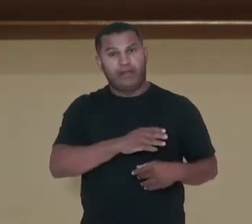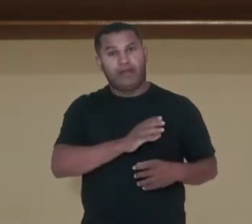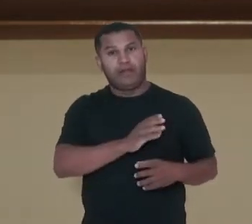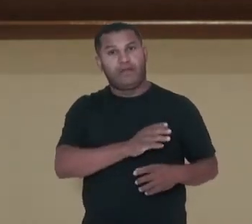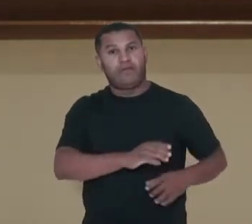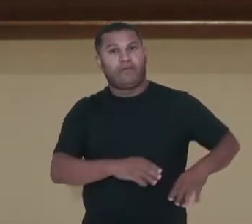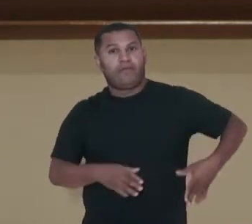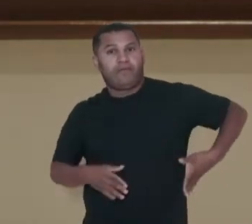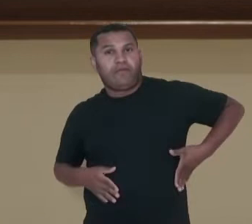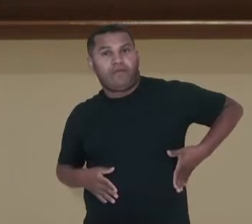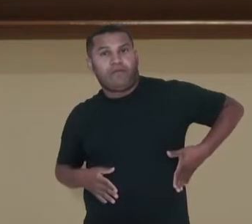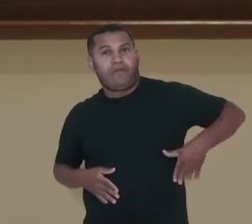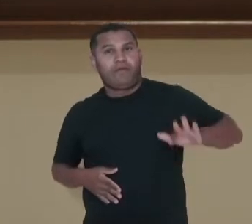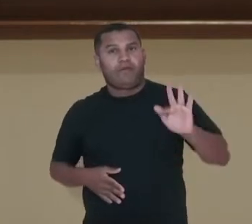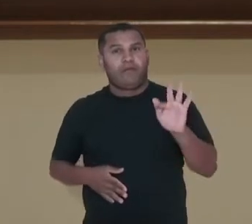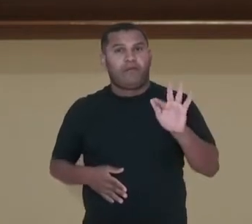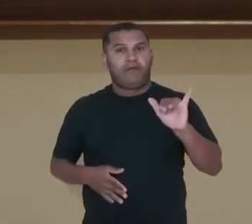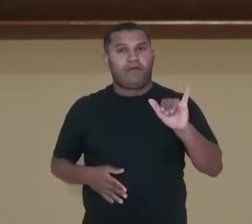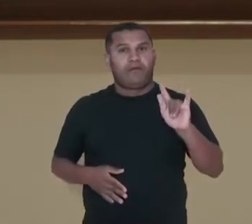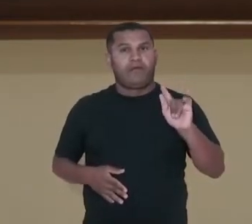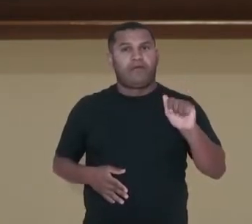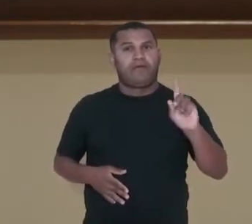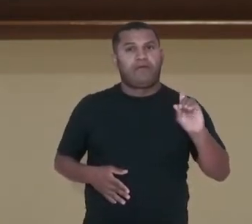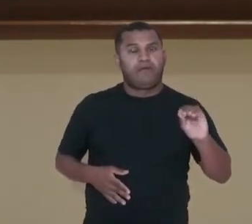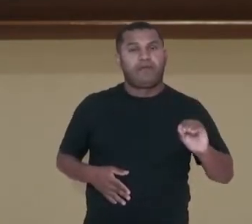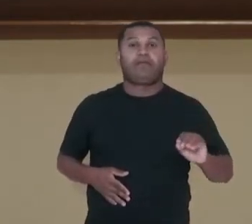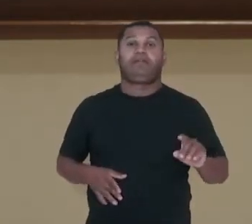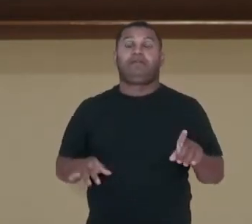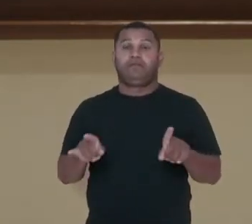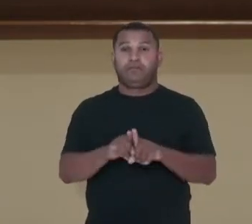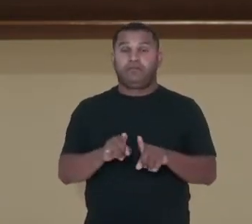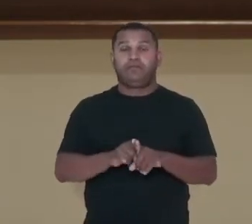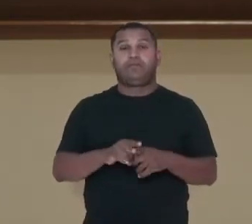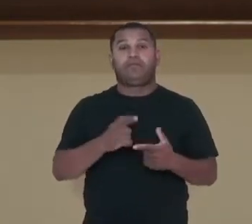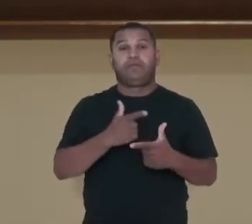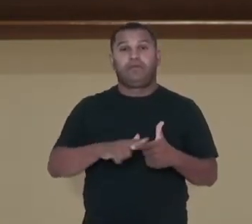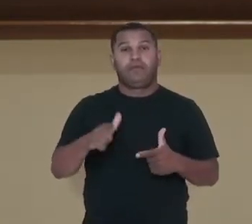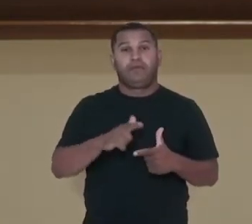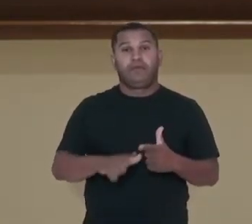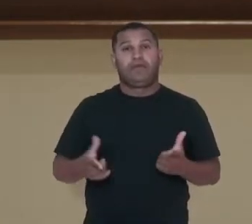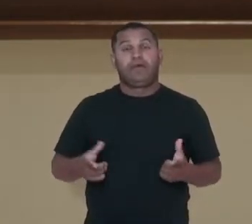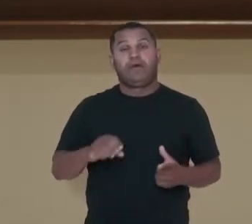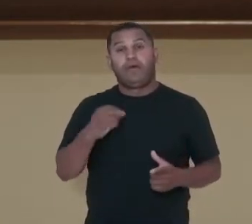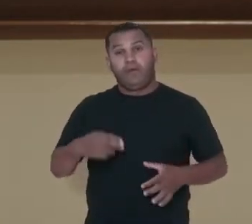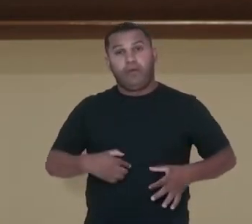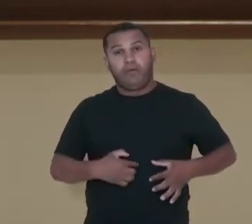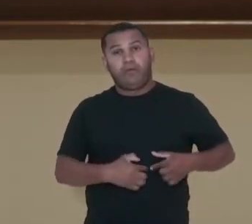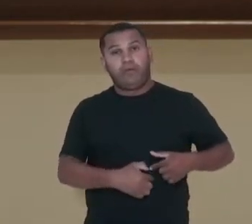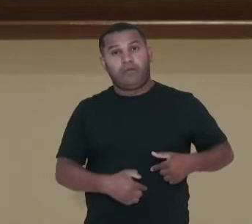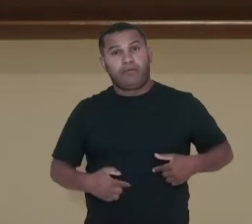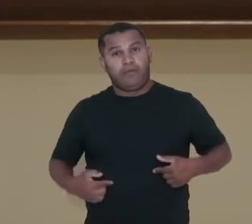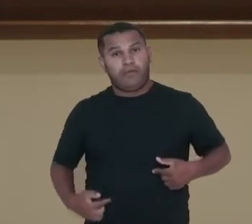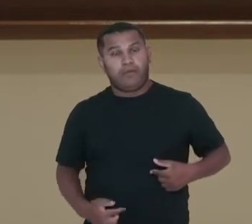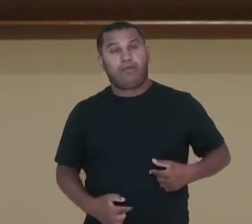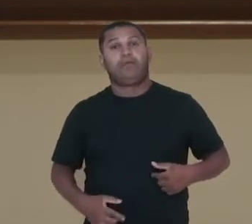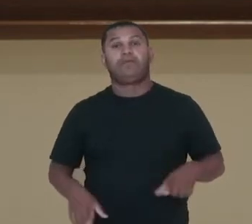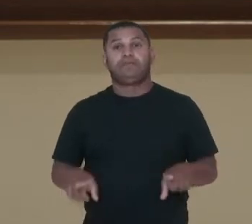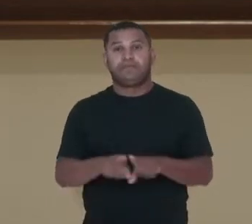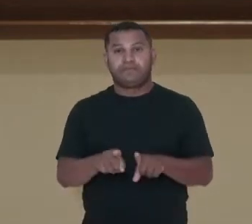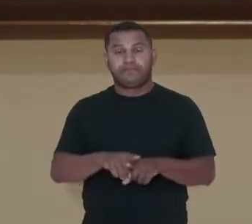fígado, podendo levar ali a insuficiência hepática, o intestino delgado, ataca também os